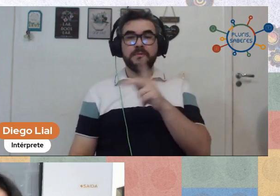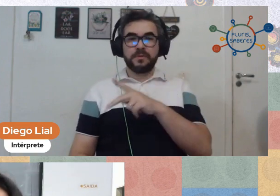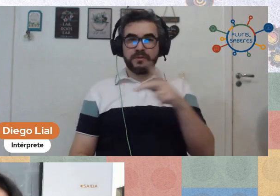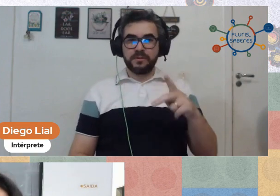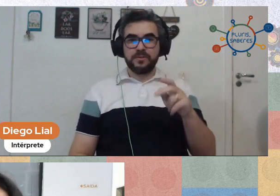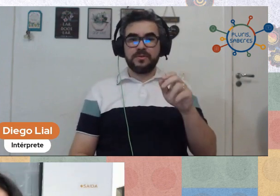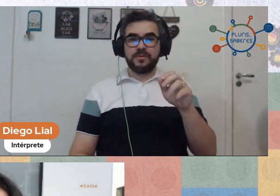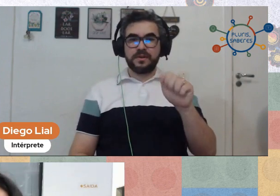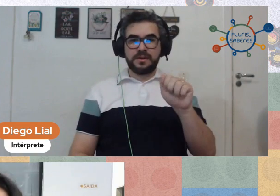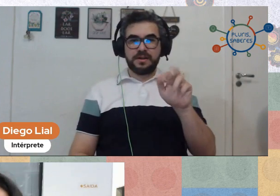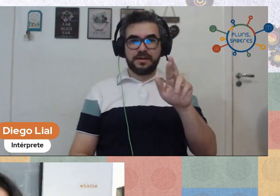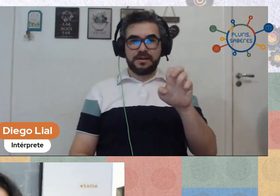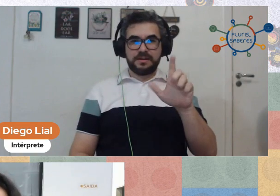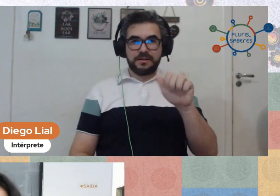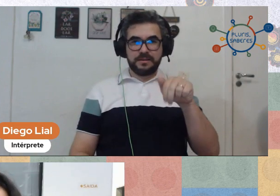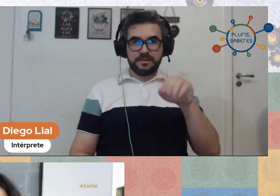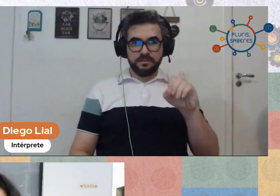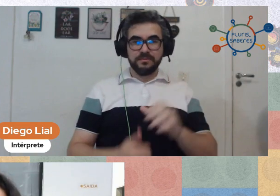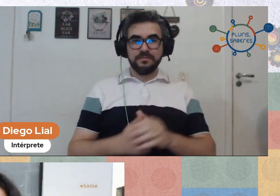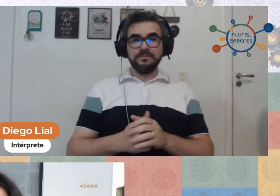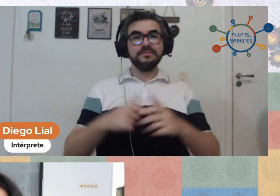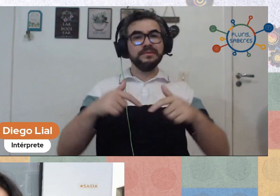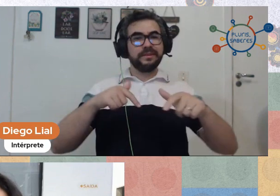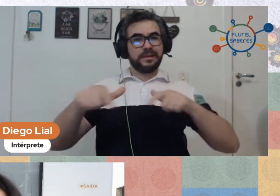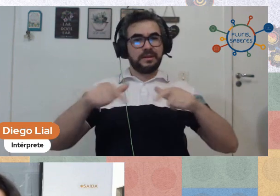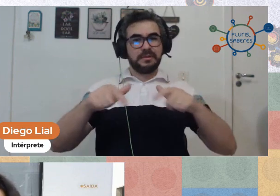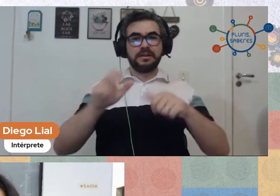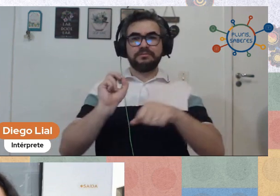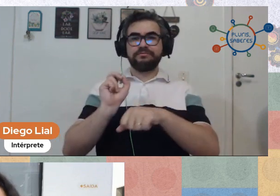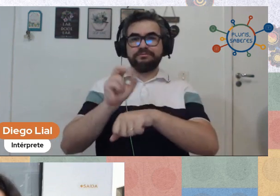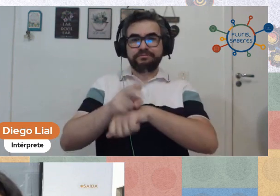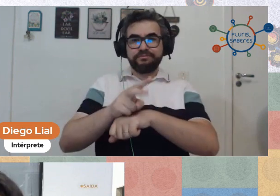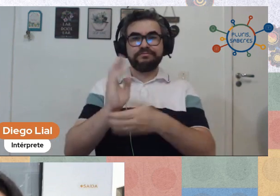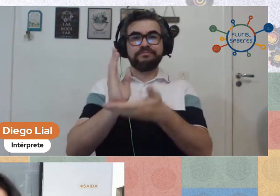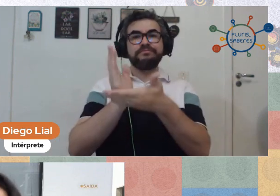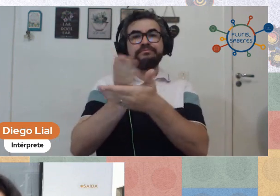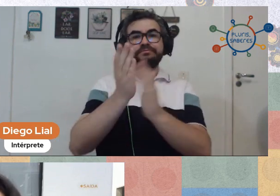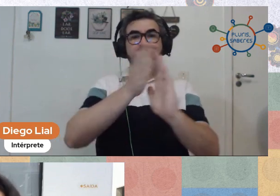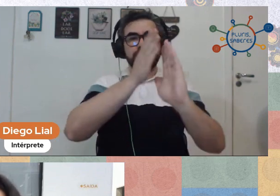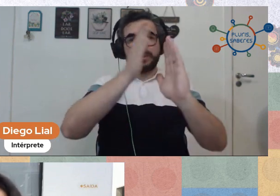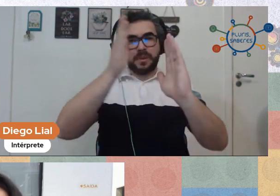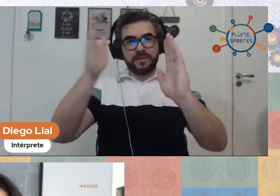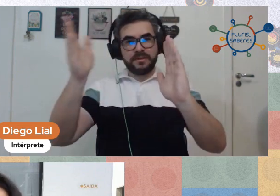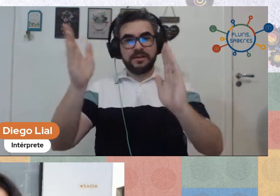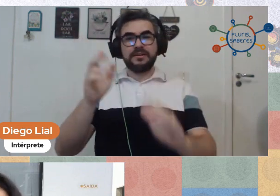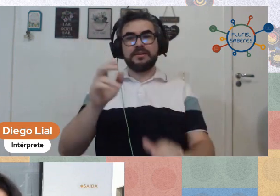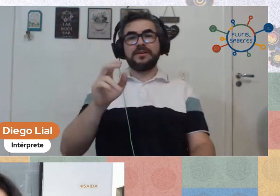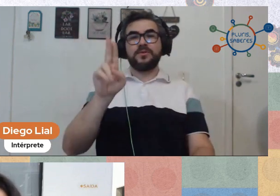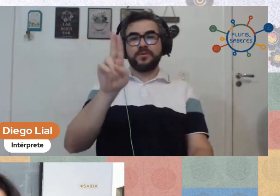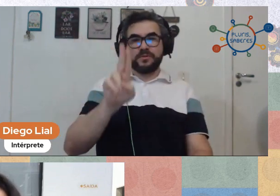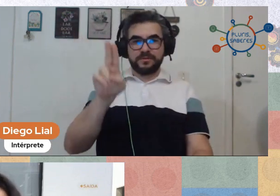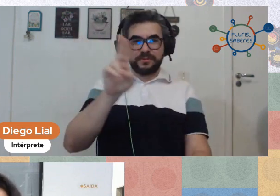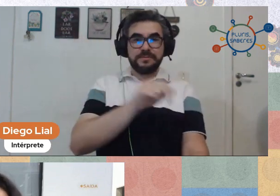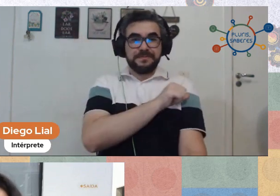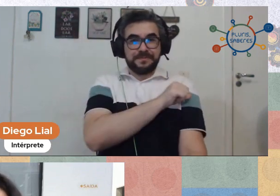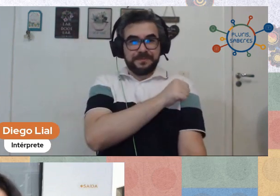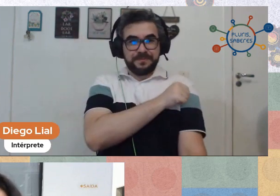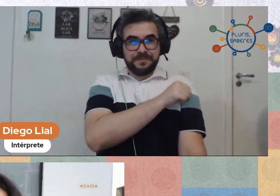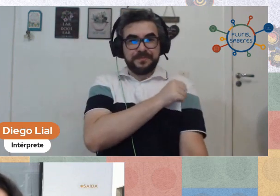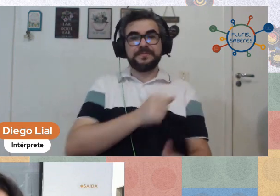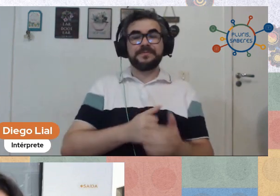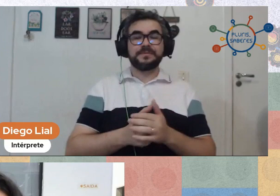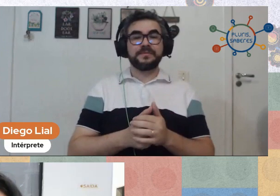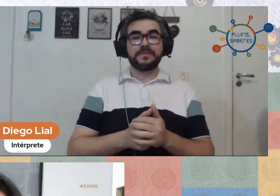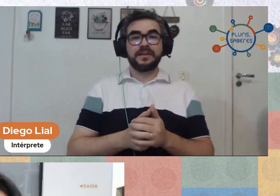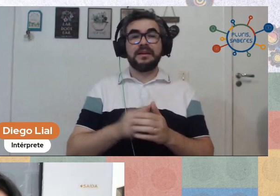da UGB FERP, campus de Nova Iguaçu, no Rio de Janeiro. É participante na elaboração do padrão de metadados